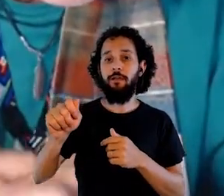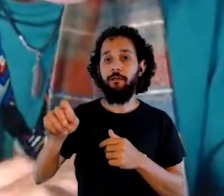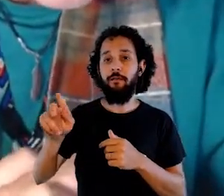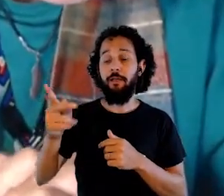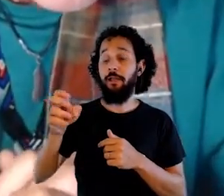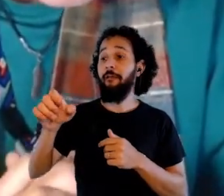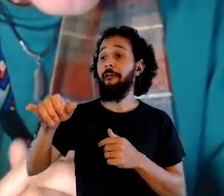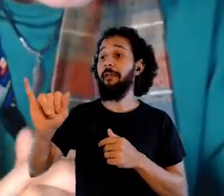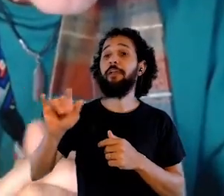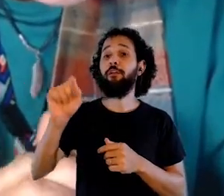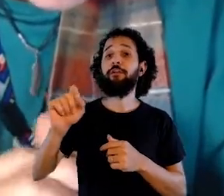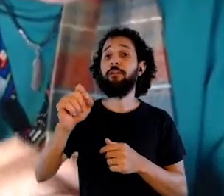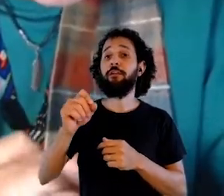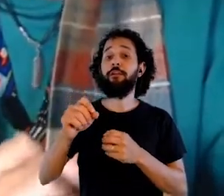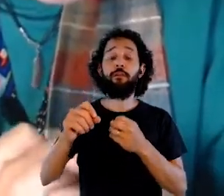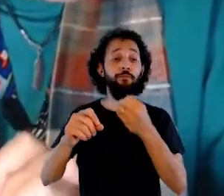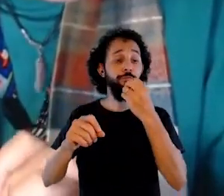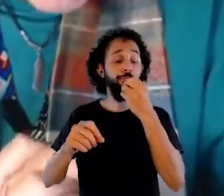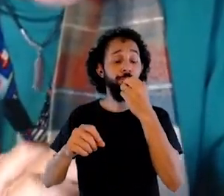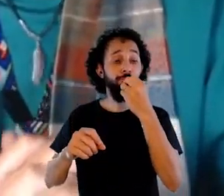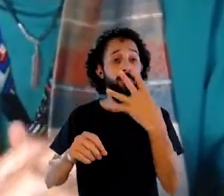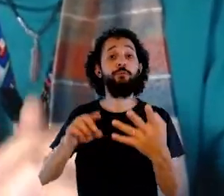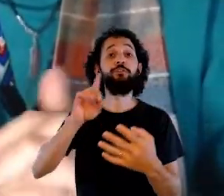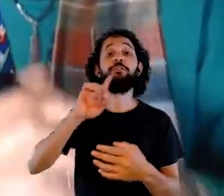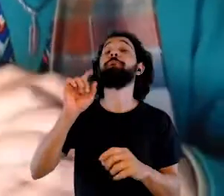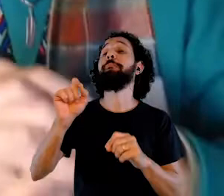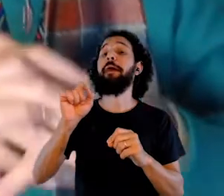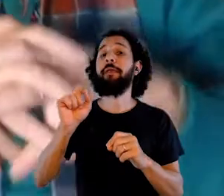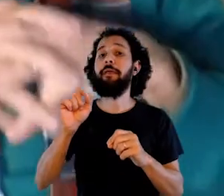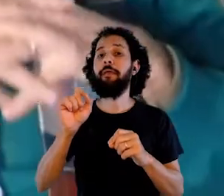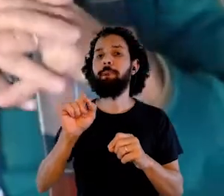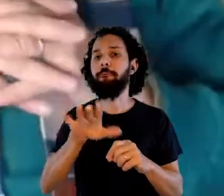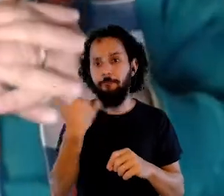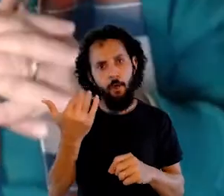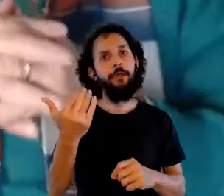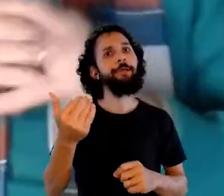morrer. Um bom dia para morrer?